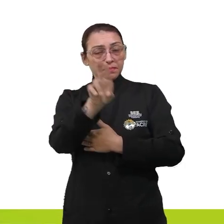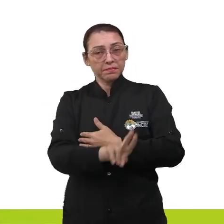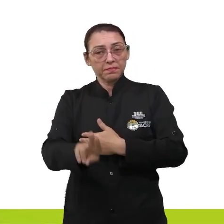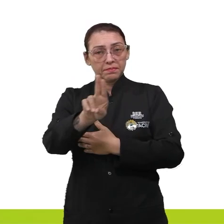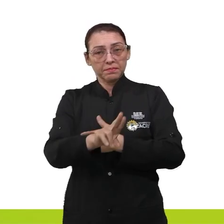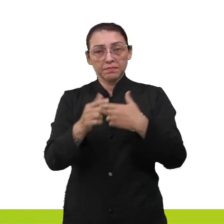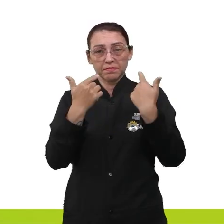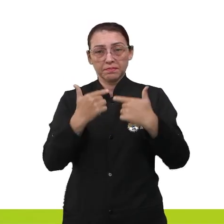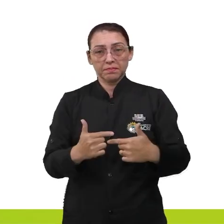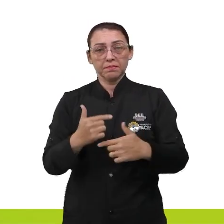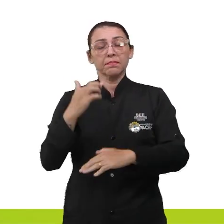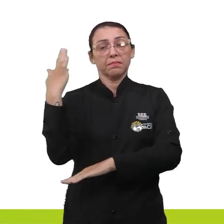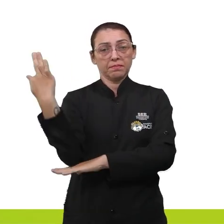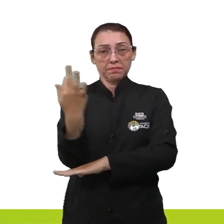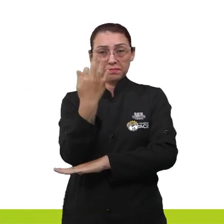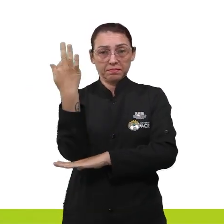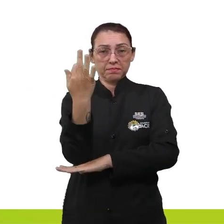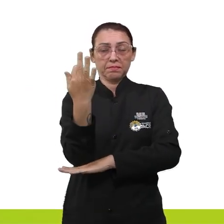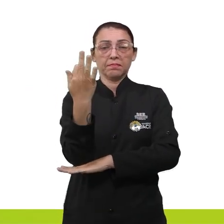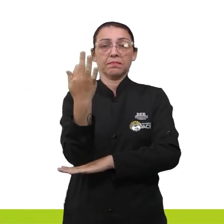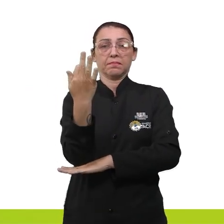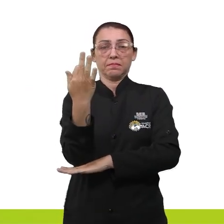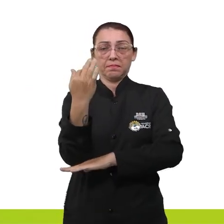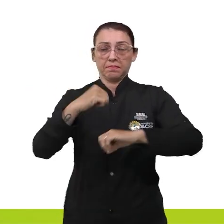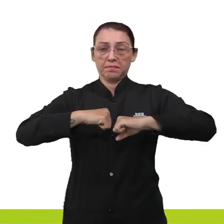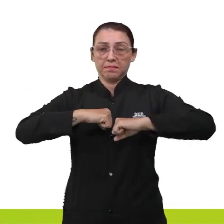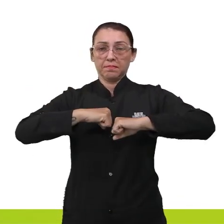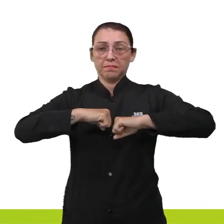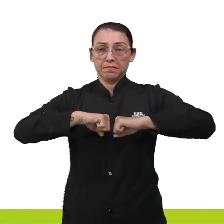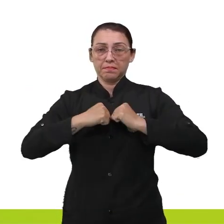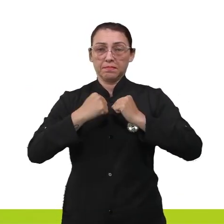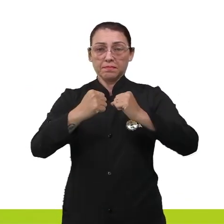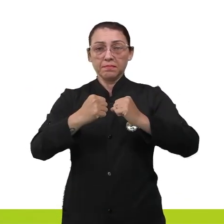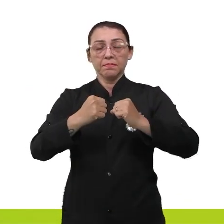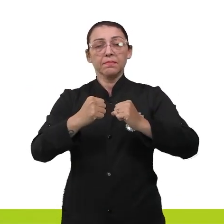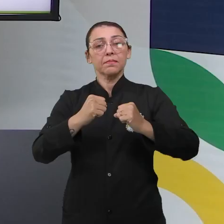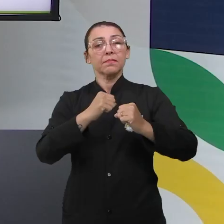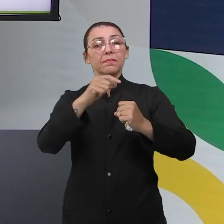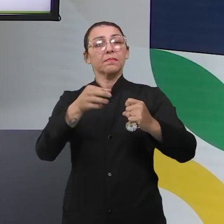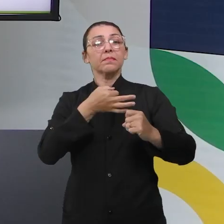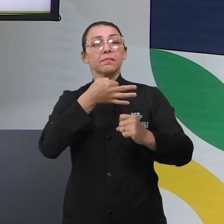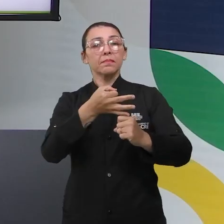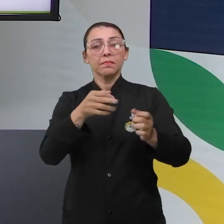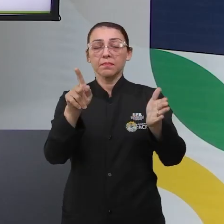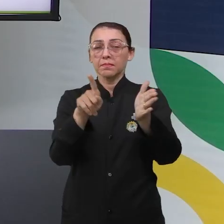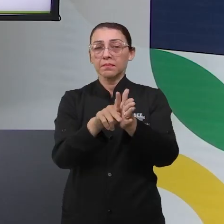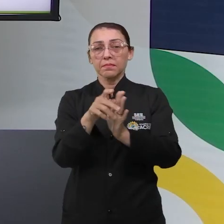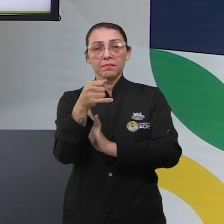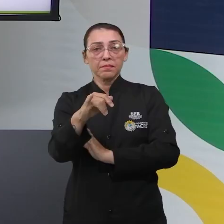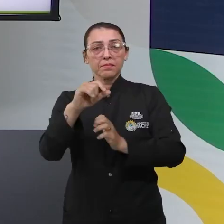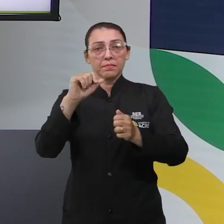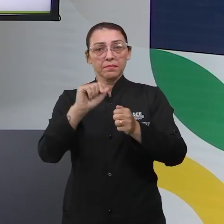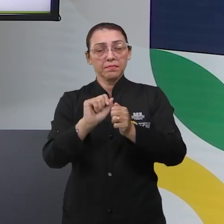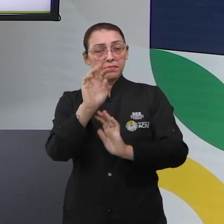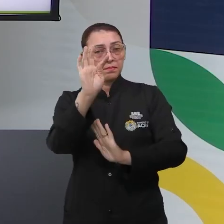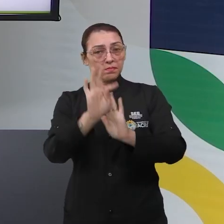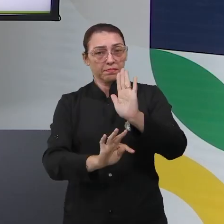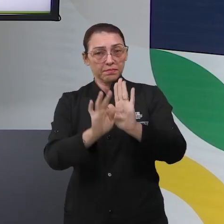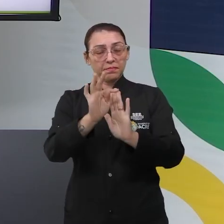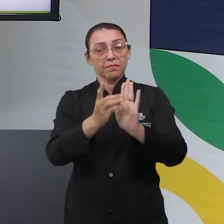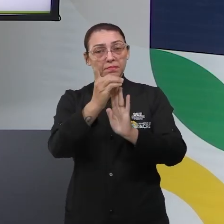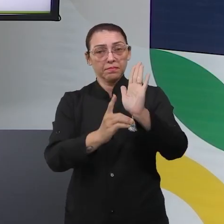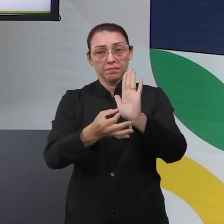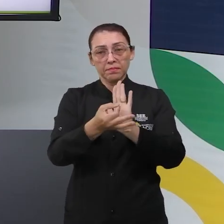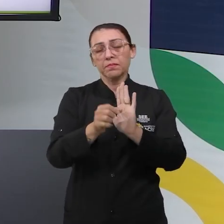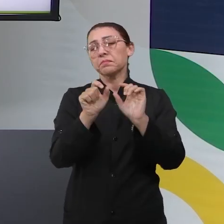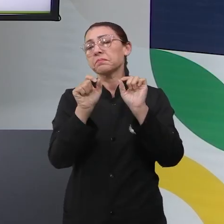uma linguagem formal e defender um ponto de vista. Se você está fazendo um texto dissertativo,